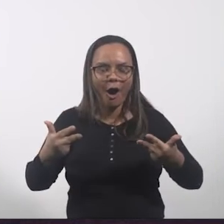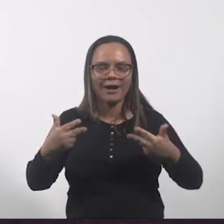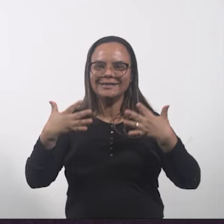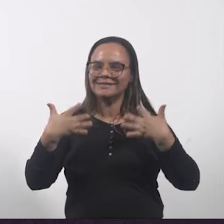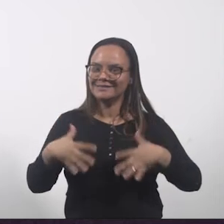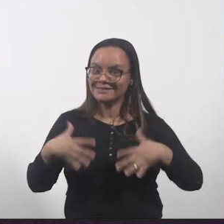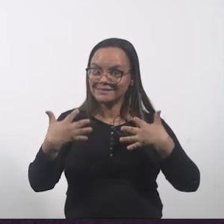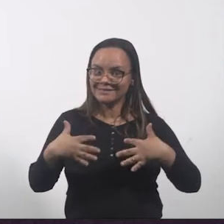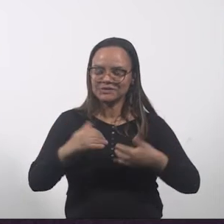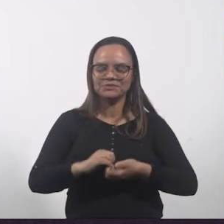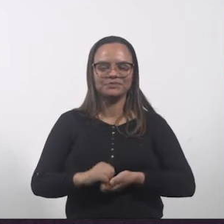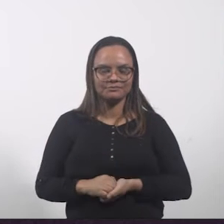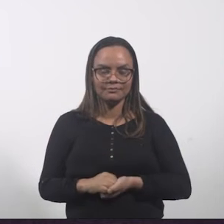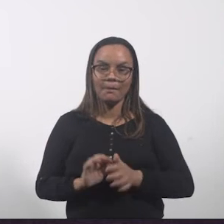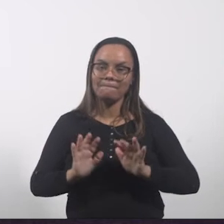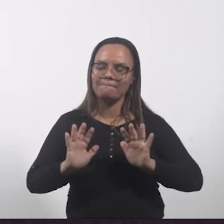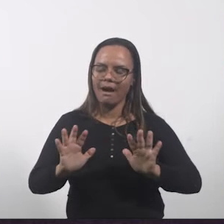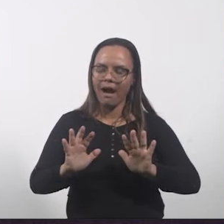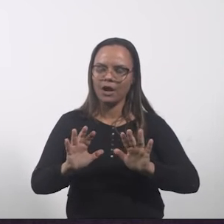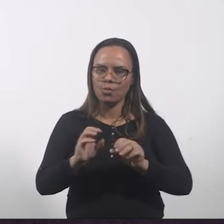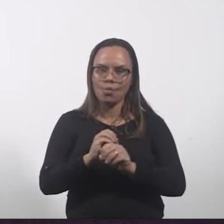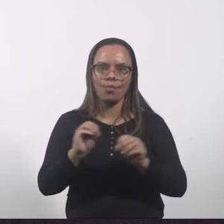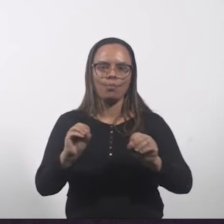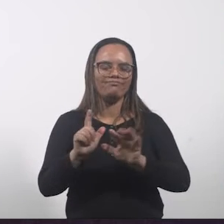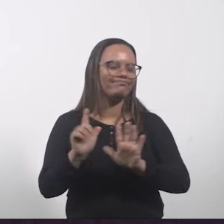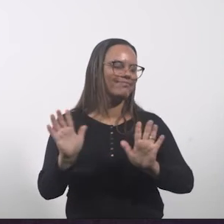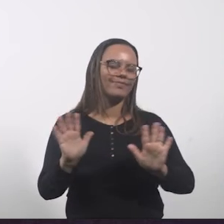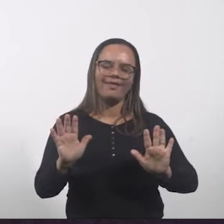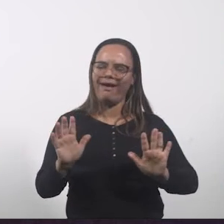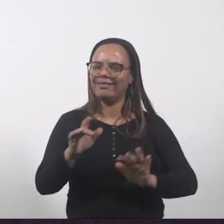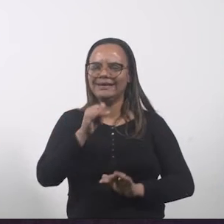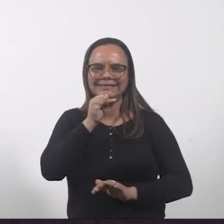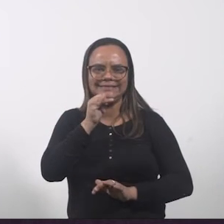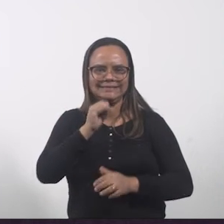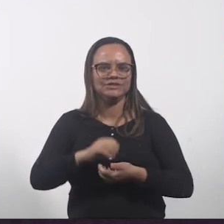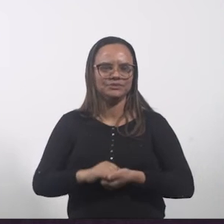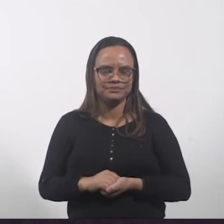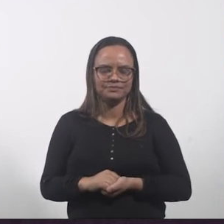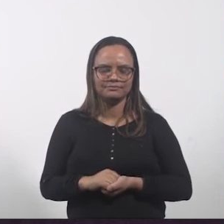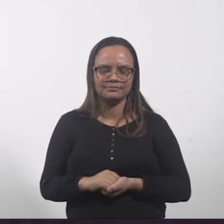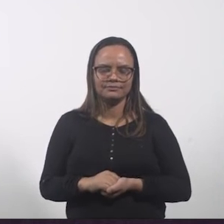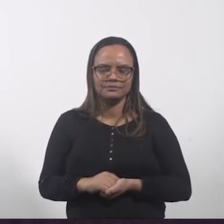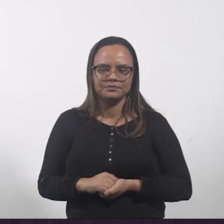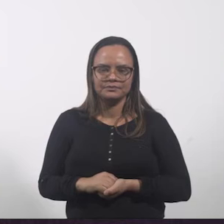dias com um óbito, mas 0 ainda não chegamos.